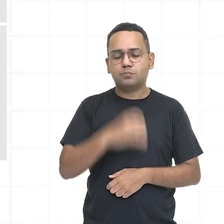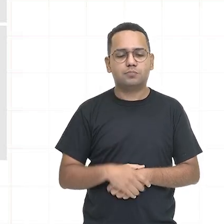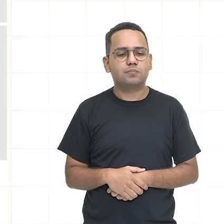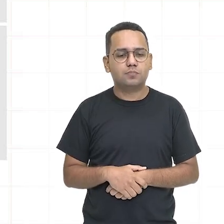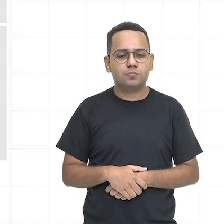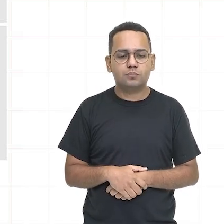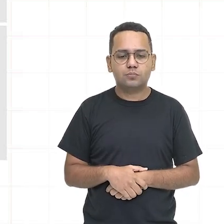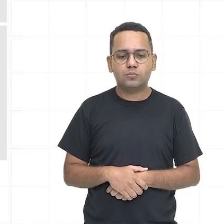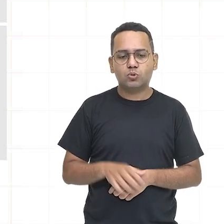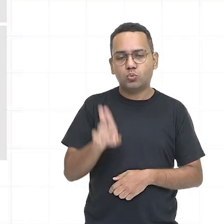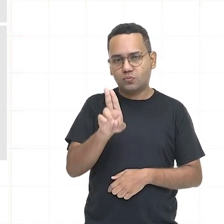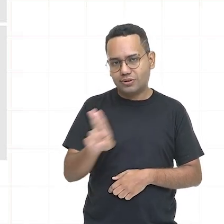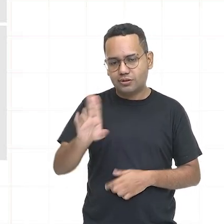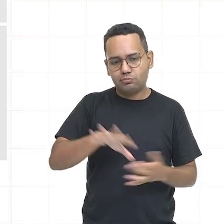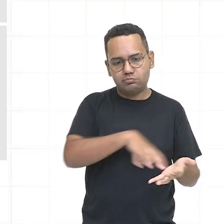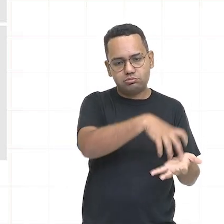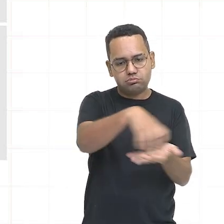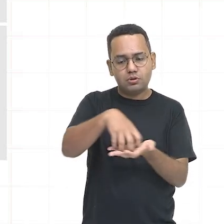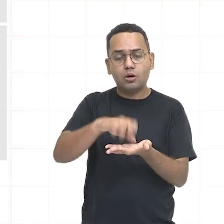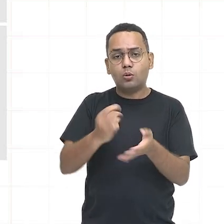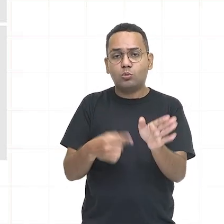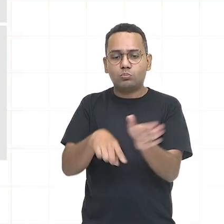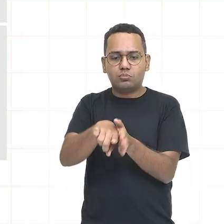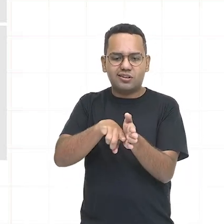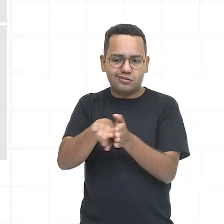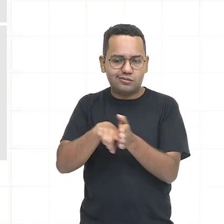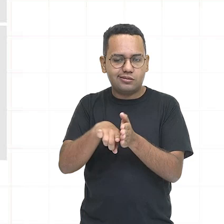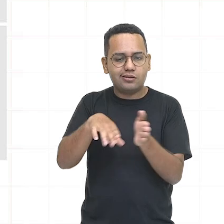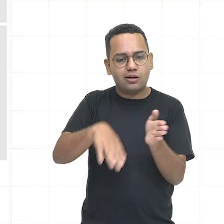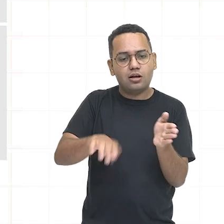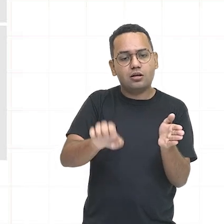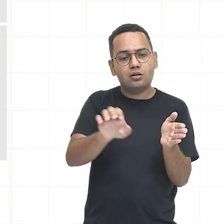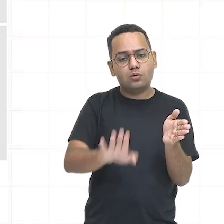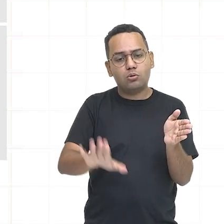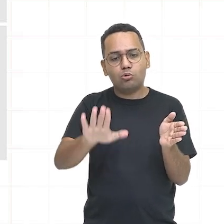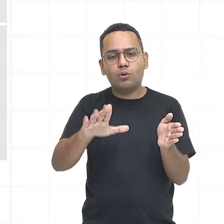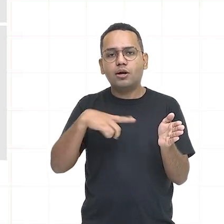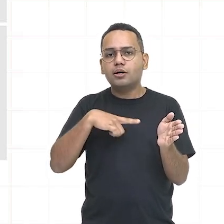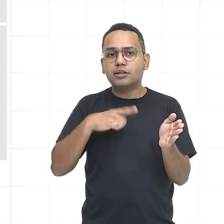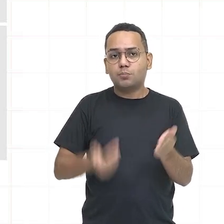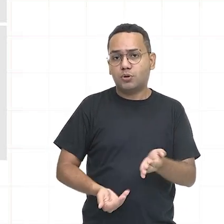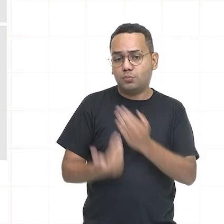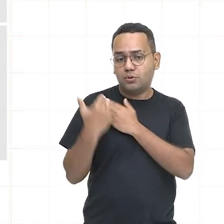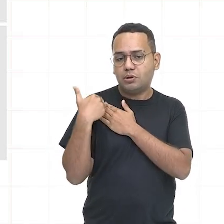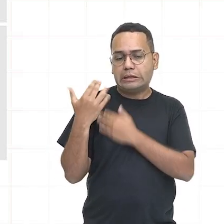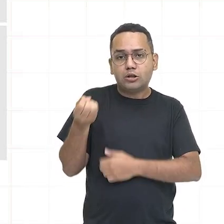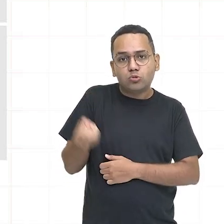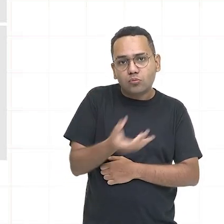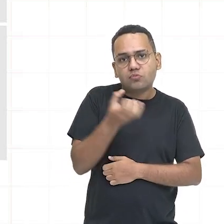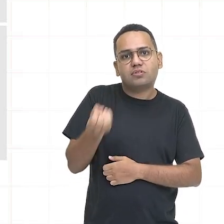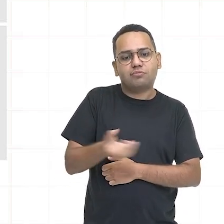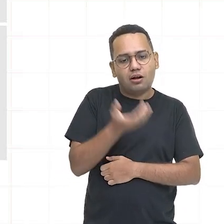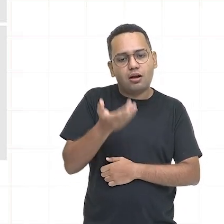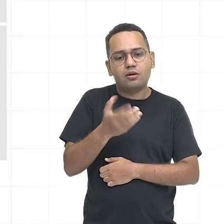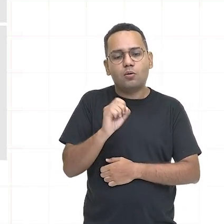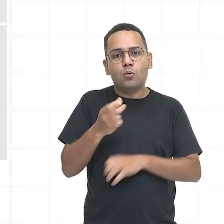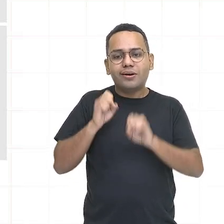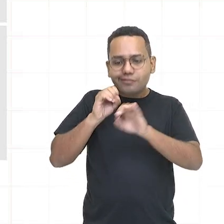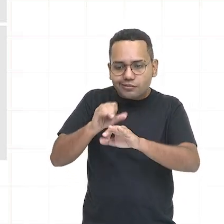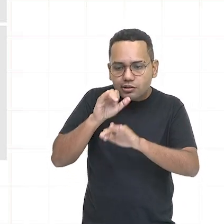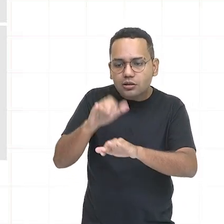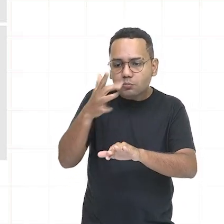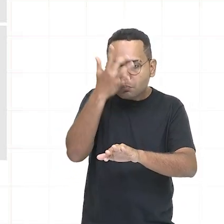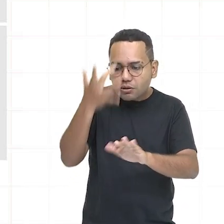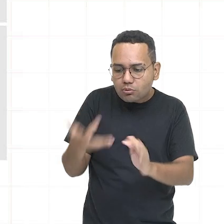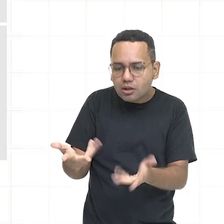de pesquisas europeus, eles estão aí na vanguarda de uma inovação, formando profissionais